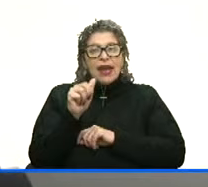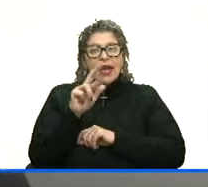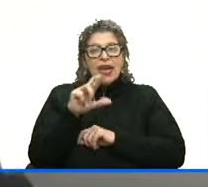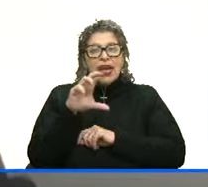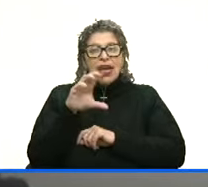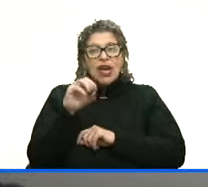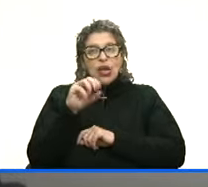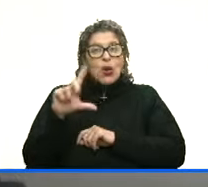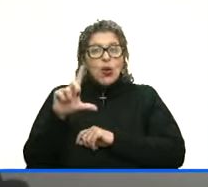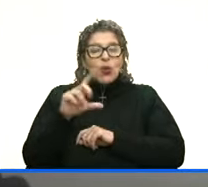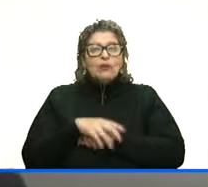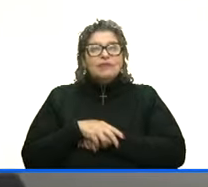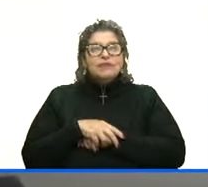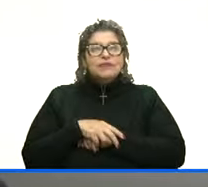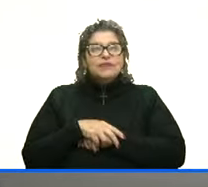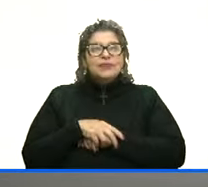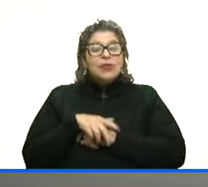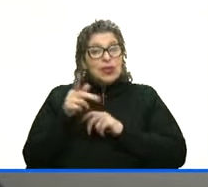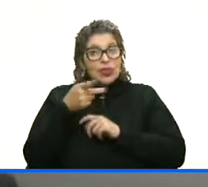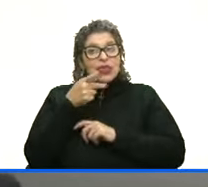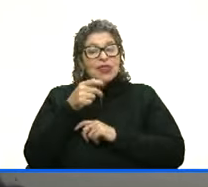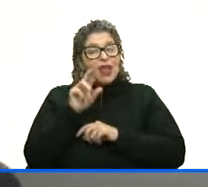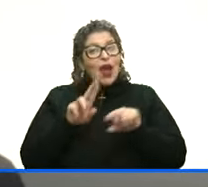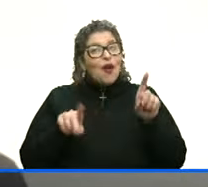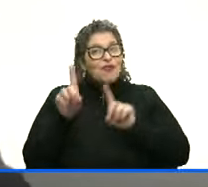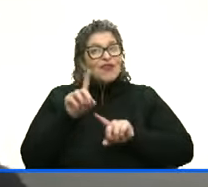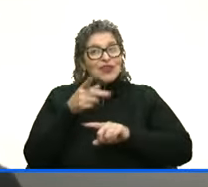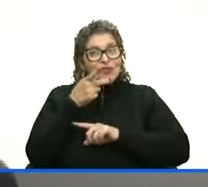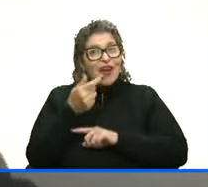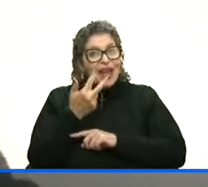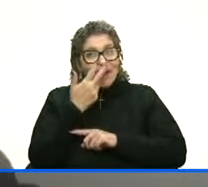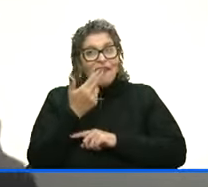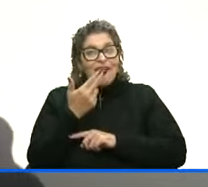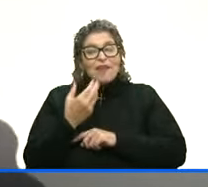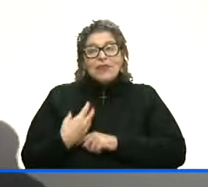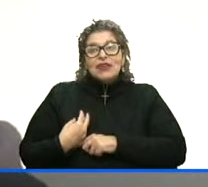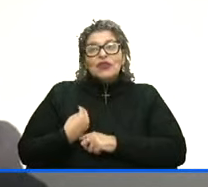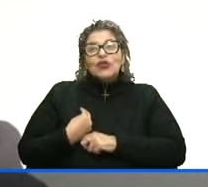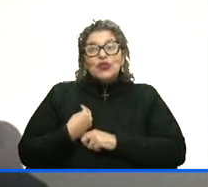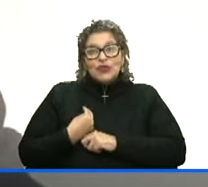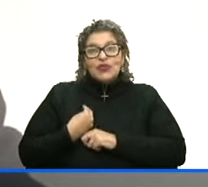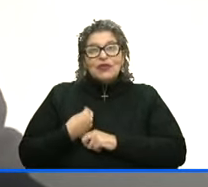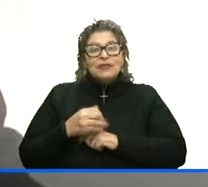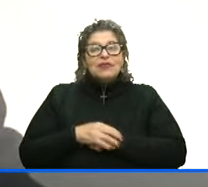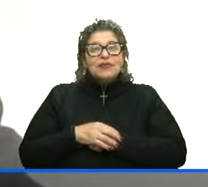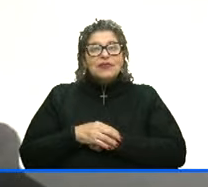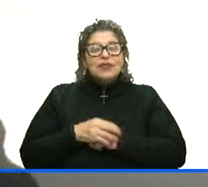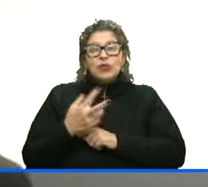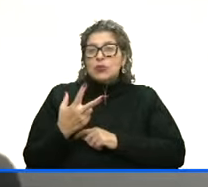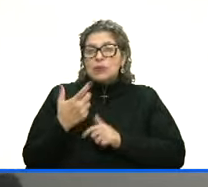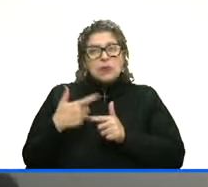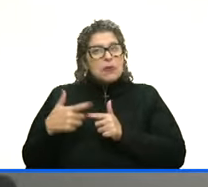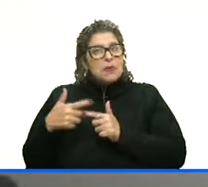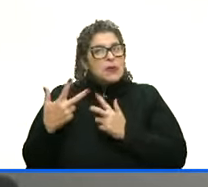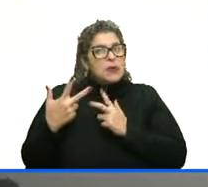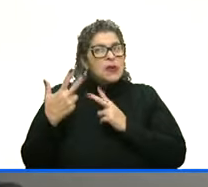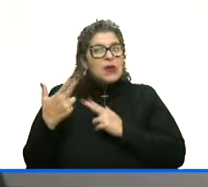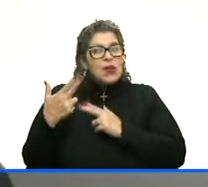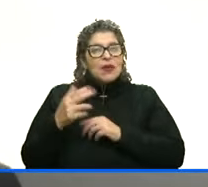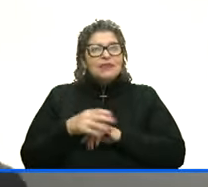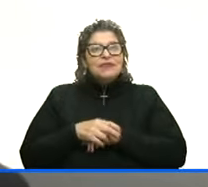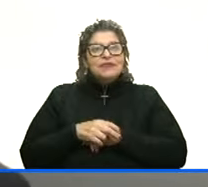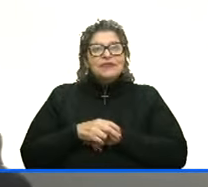muito baixinho, então talvez eu repita algumas coisas, porque a gente convive os mesmos problemas. Eu não sei se ela está por